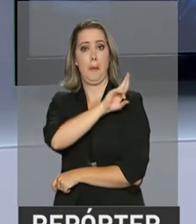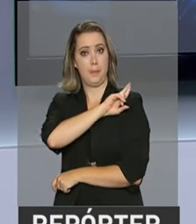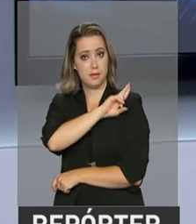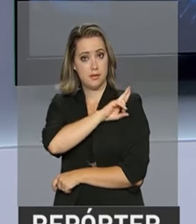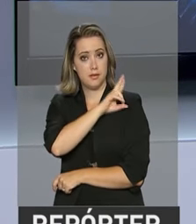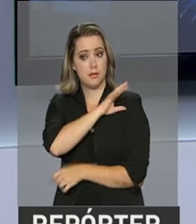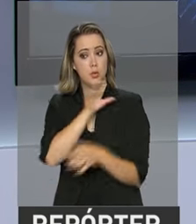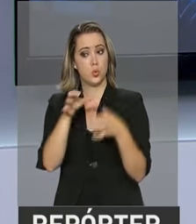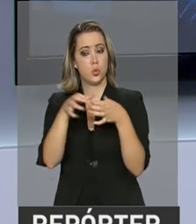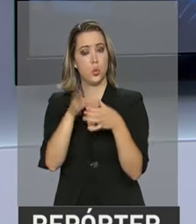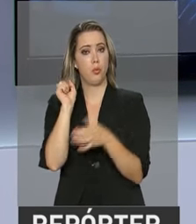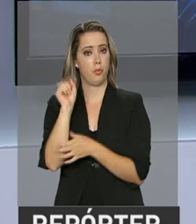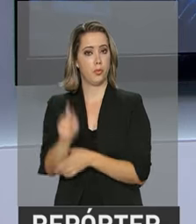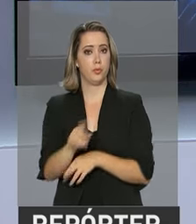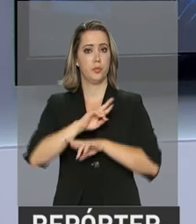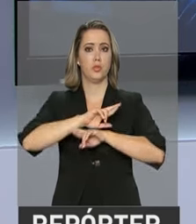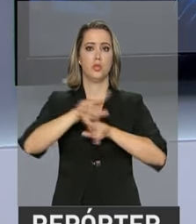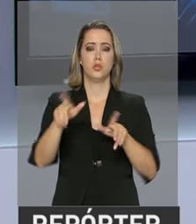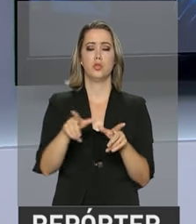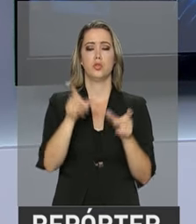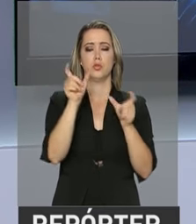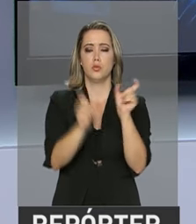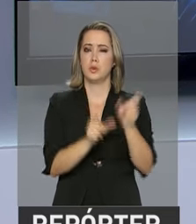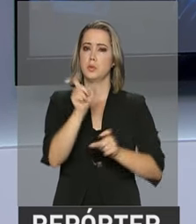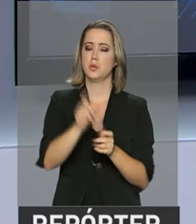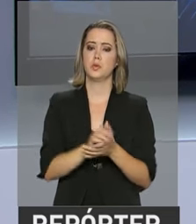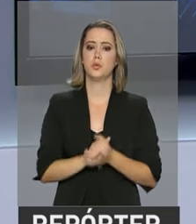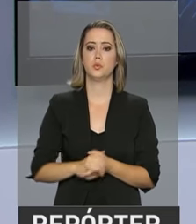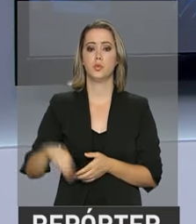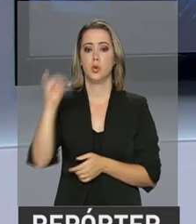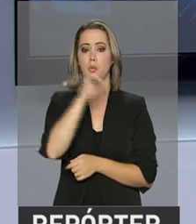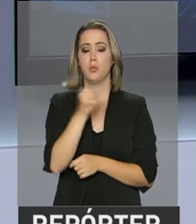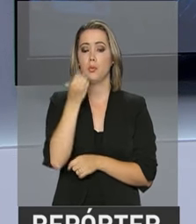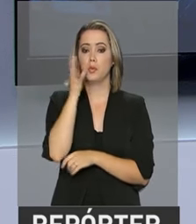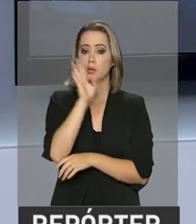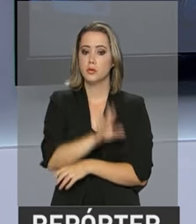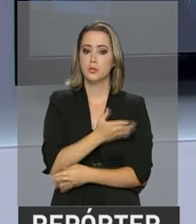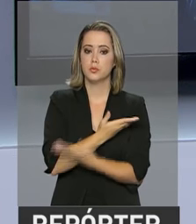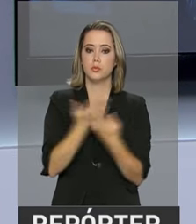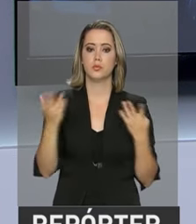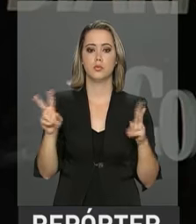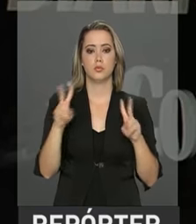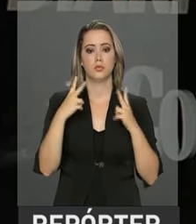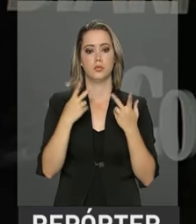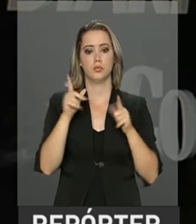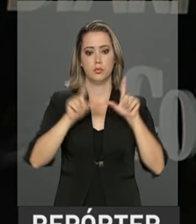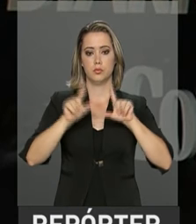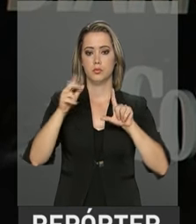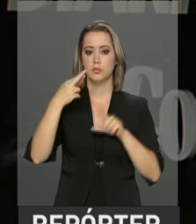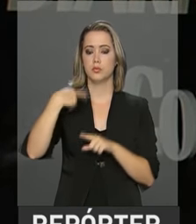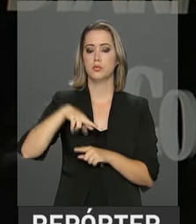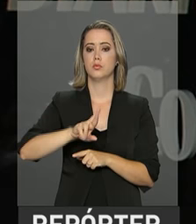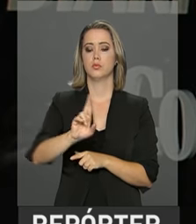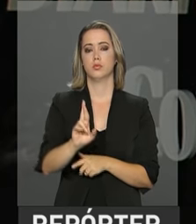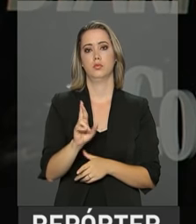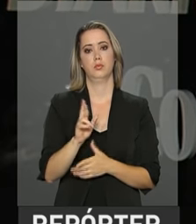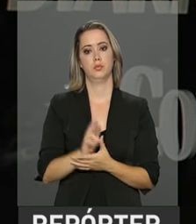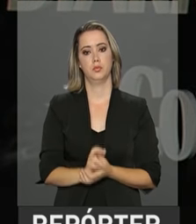tem as informações para a gente. Olá, Paulo, boa tarde para você. Olá, Roberto, boa tarde a todos que nos assistem na